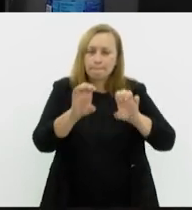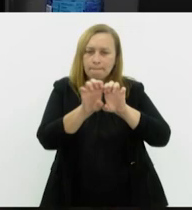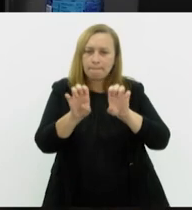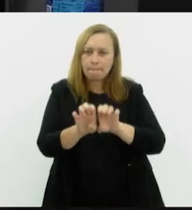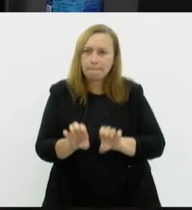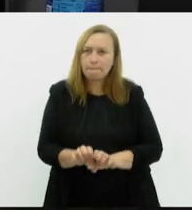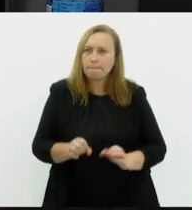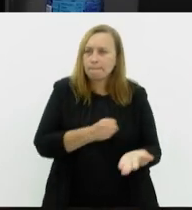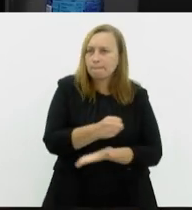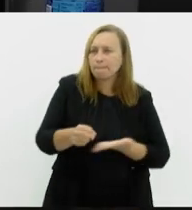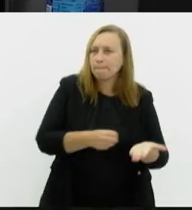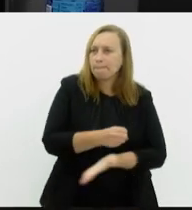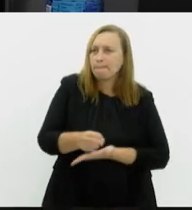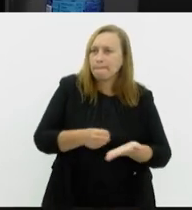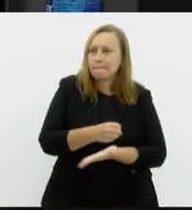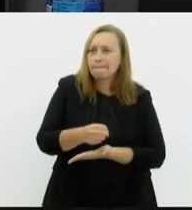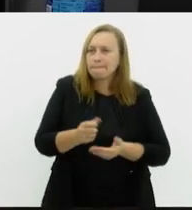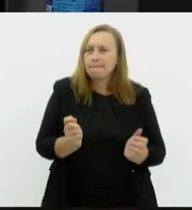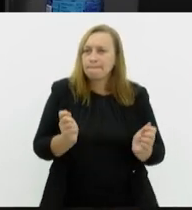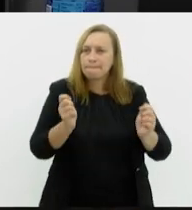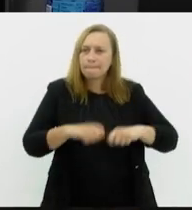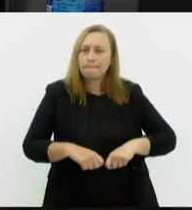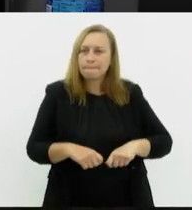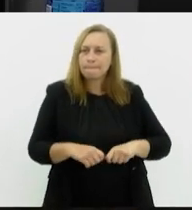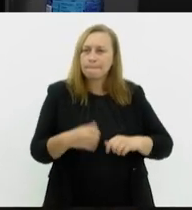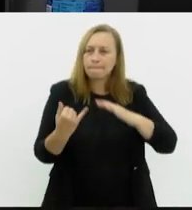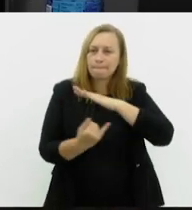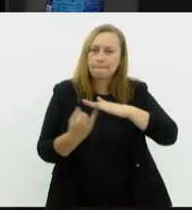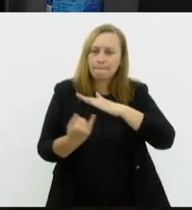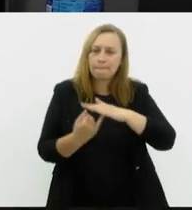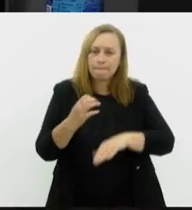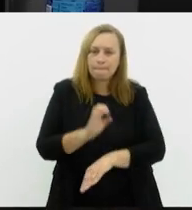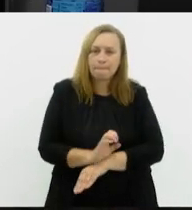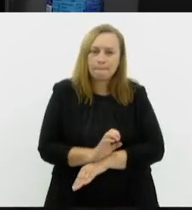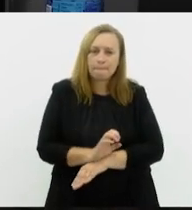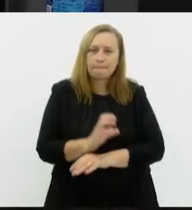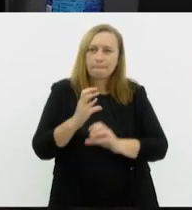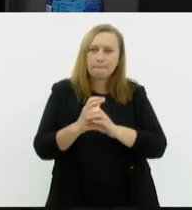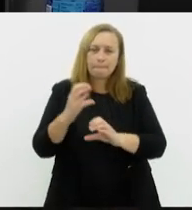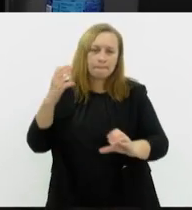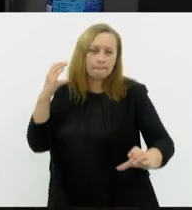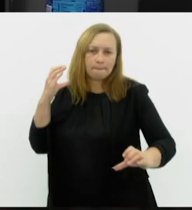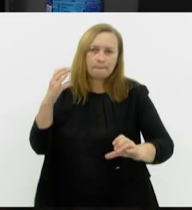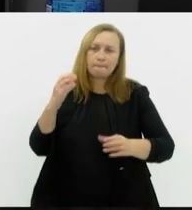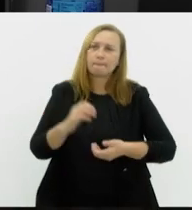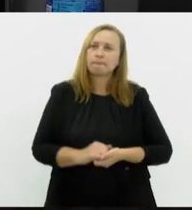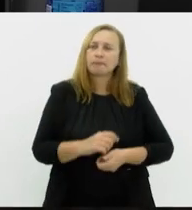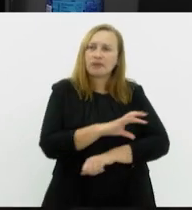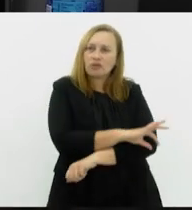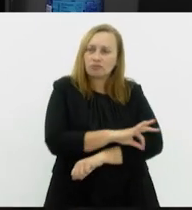básica e competência do Instituto Estadual de Engenharia e Arquitetura,